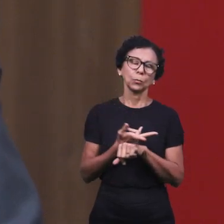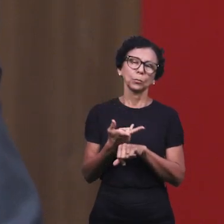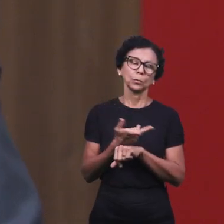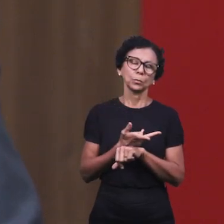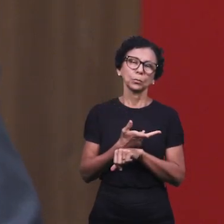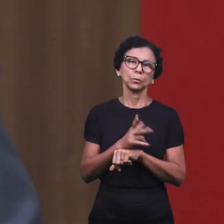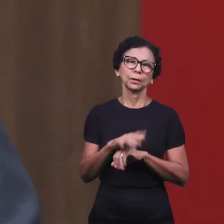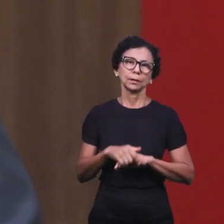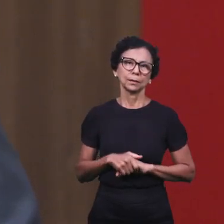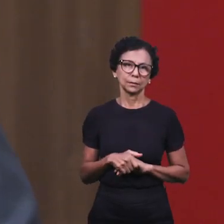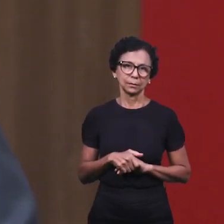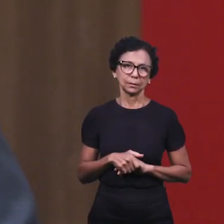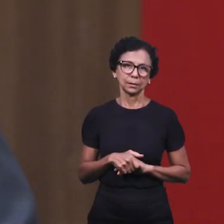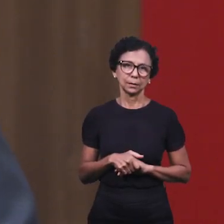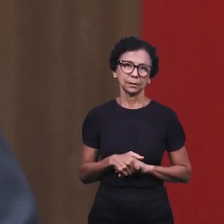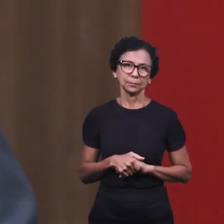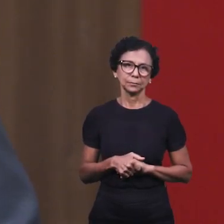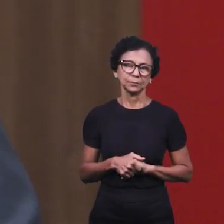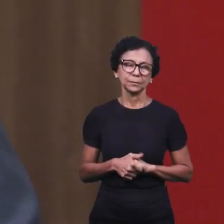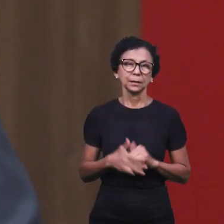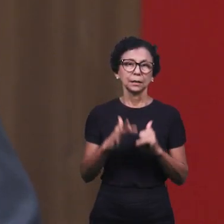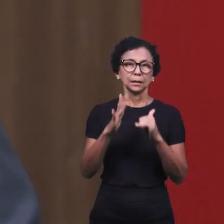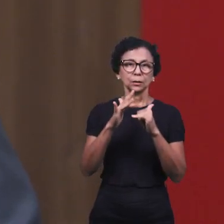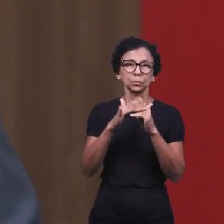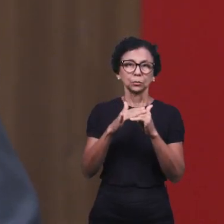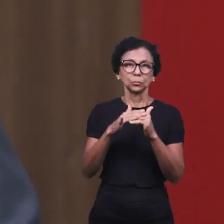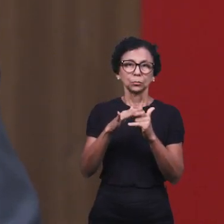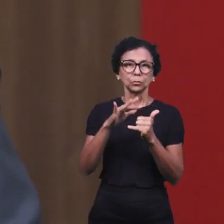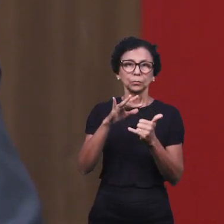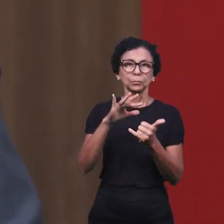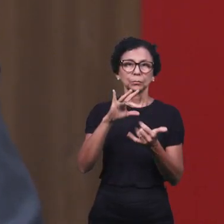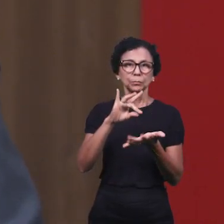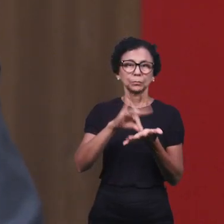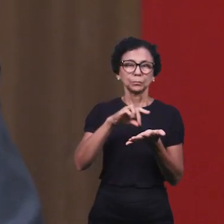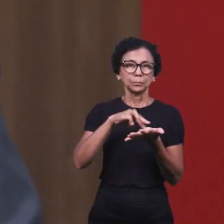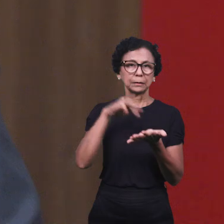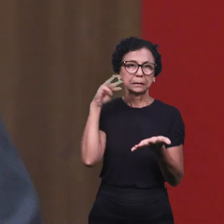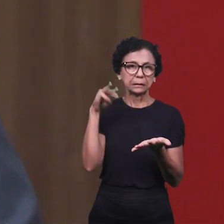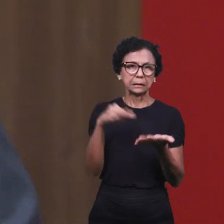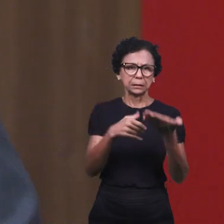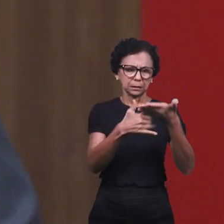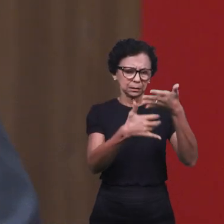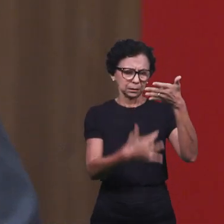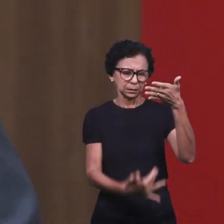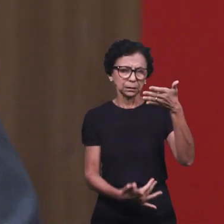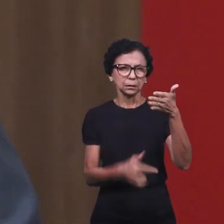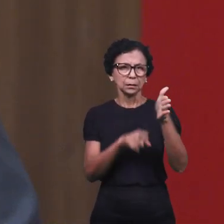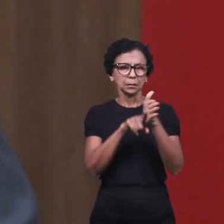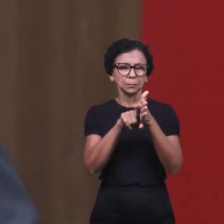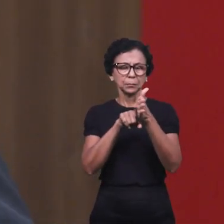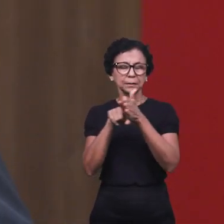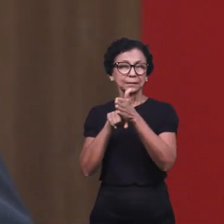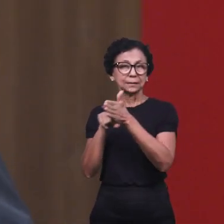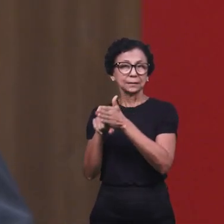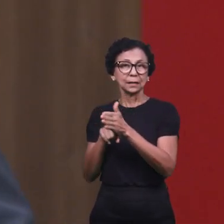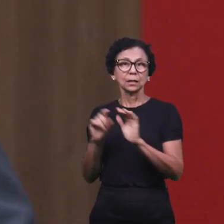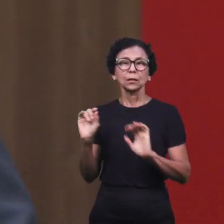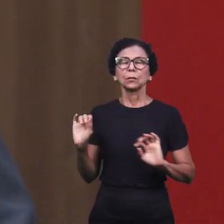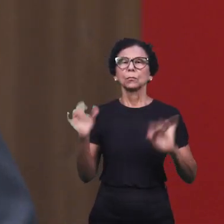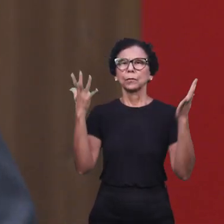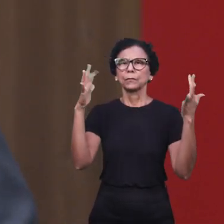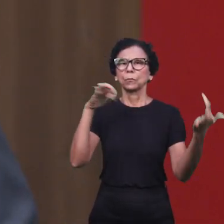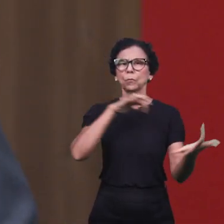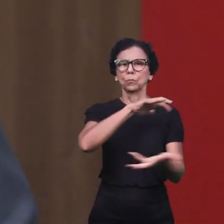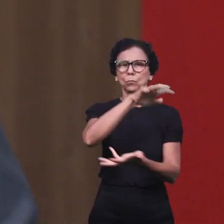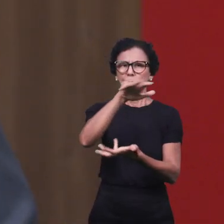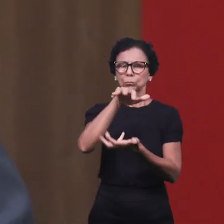oficial da Igreja Cristã Maranata, é uma playlist lá, você pode pesquisar por este evento, que foi um evento mundial